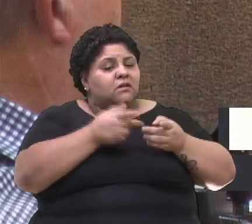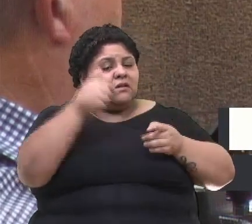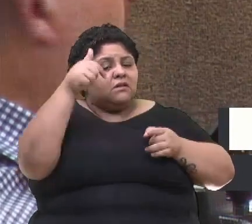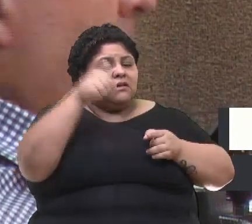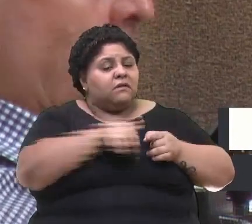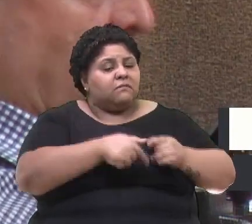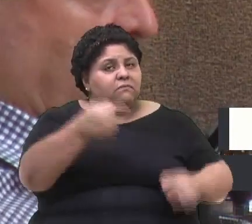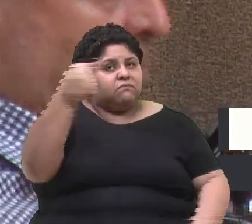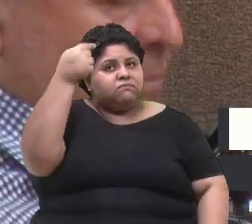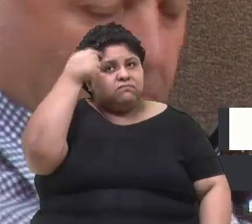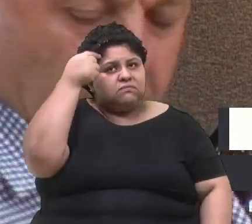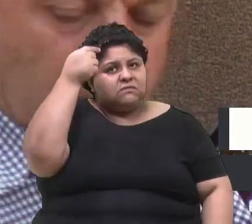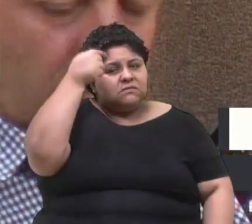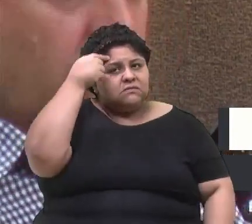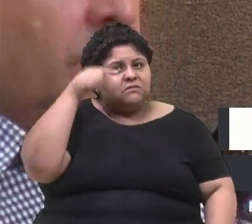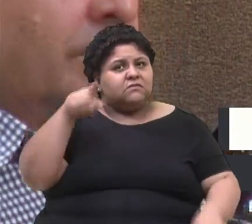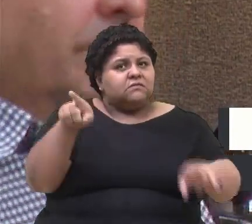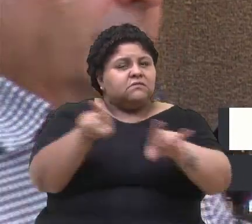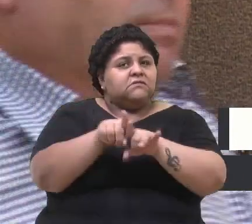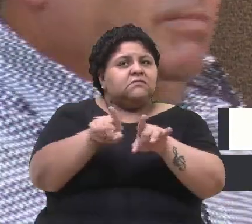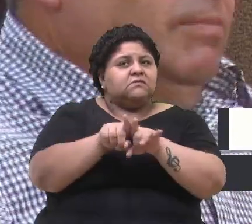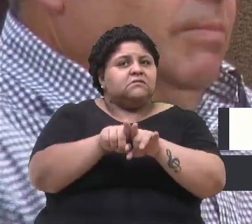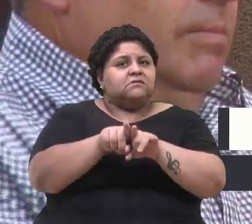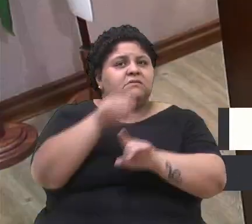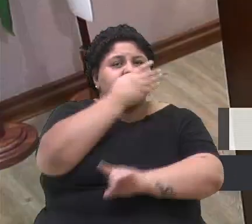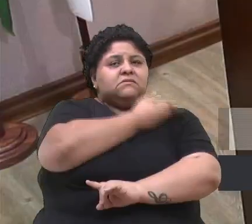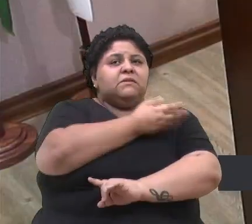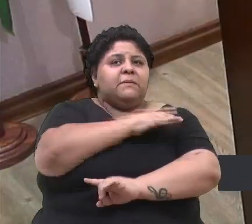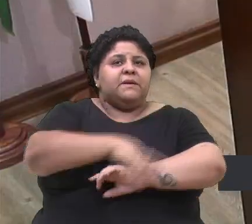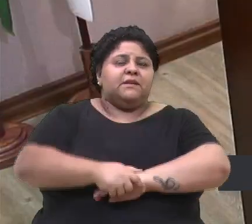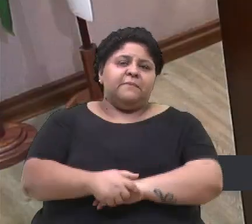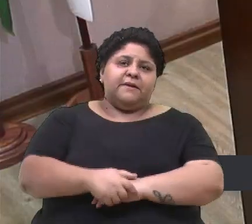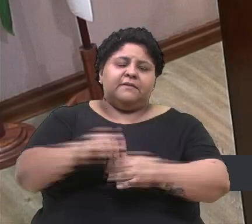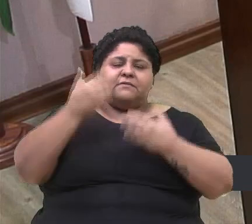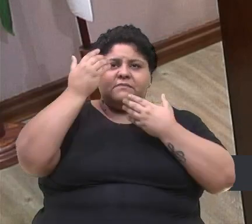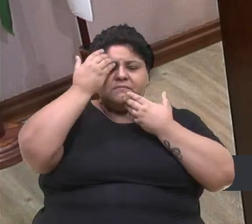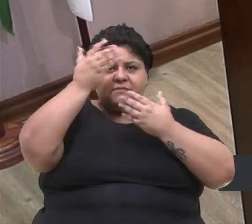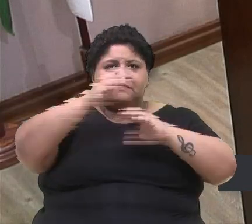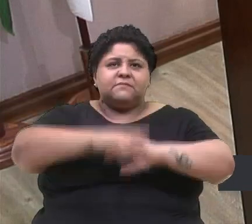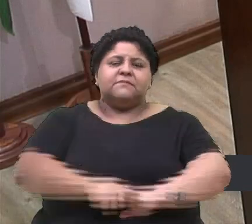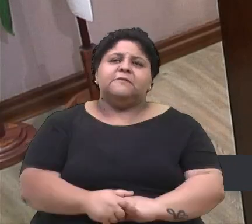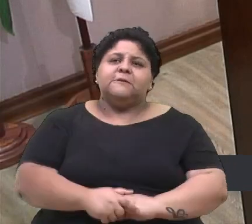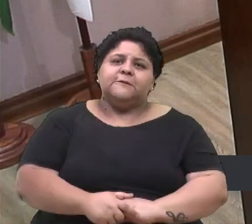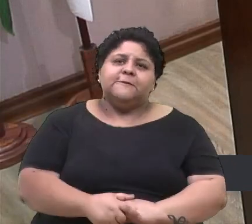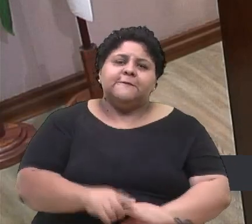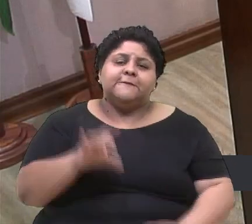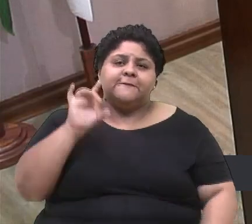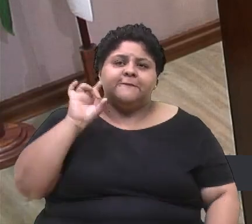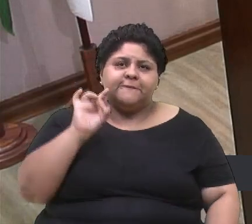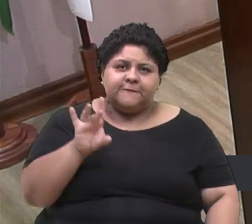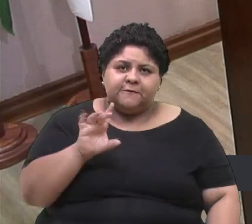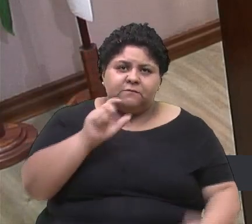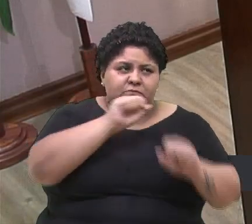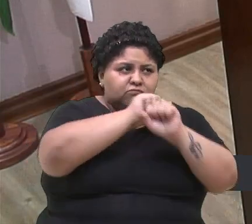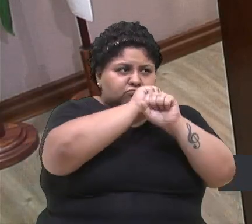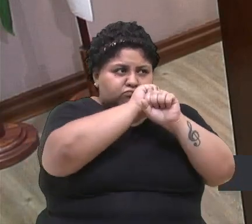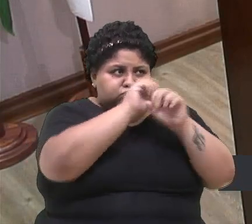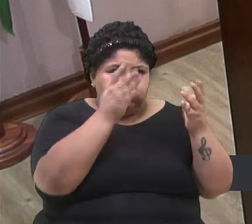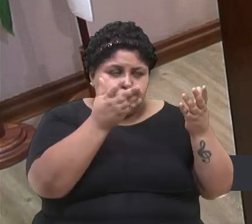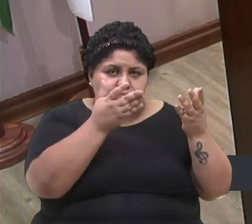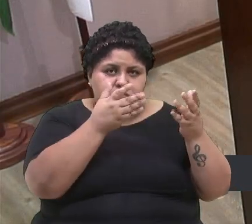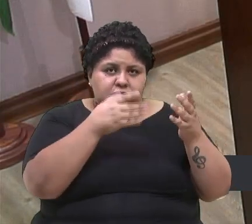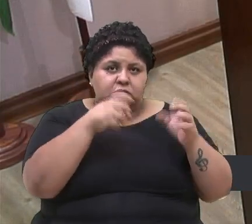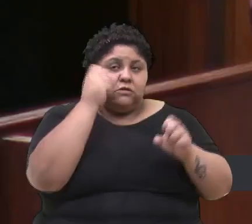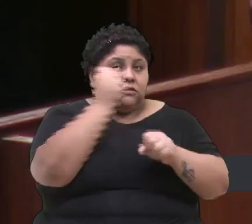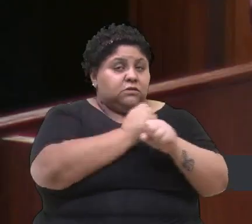para que a gente possa colocar em prática. Obrigado. Obrigado, vereador Fiuza. Só para deixar claro aqui, as obras serão